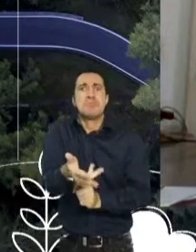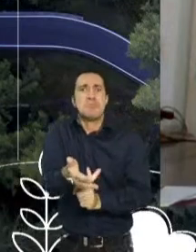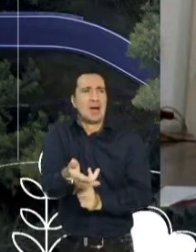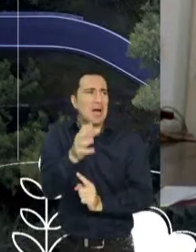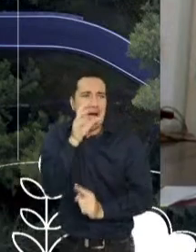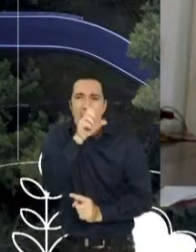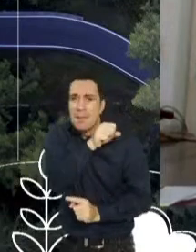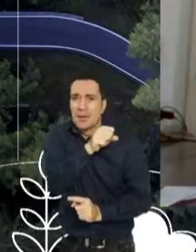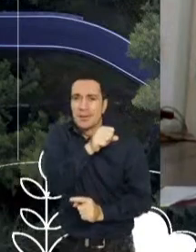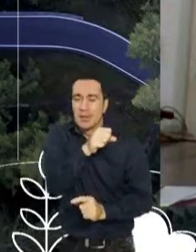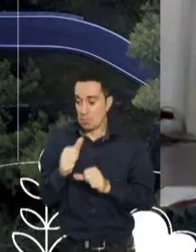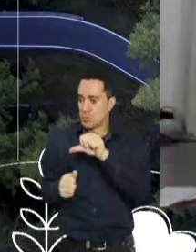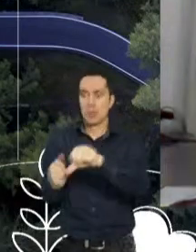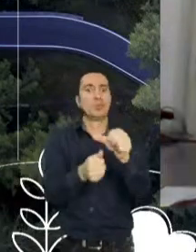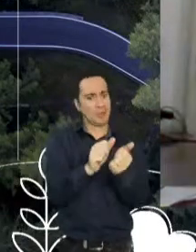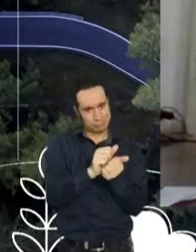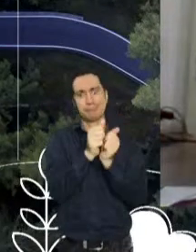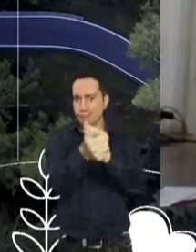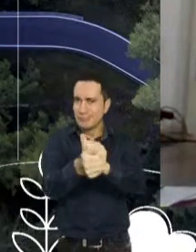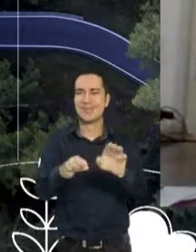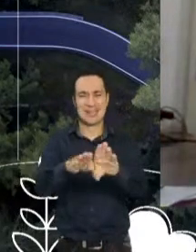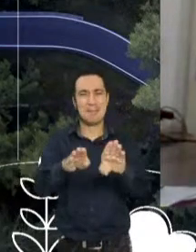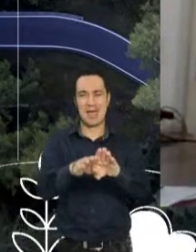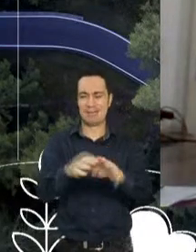a desfechos significativos